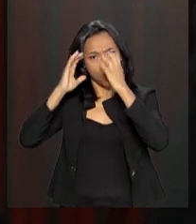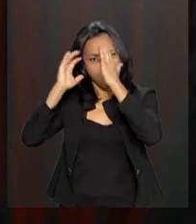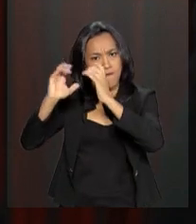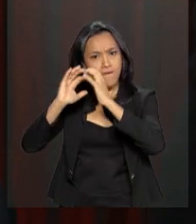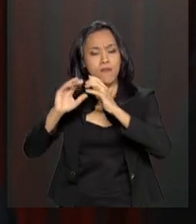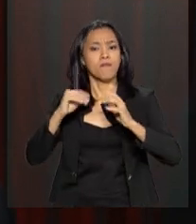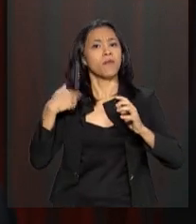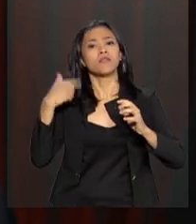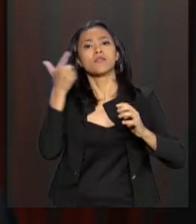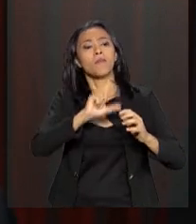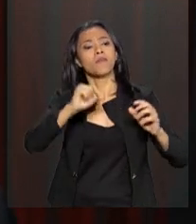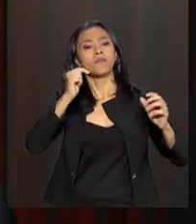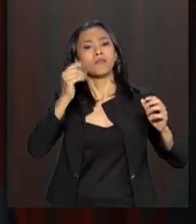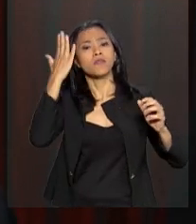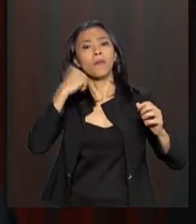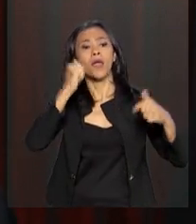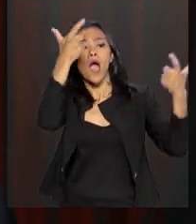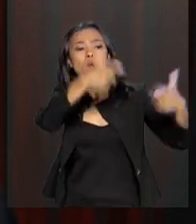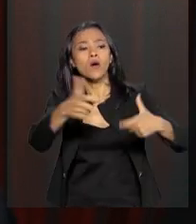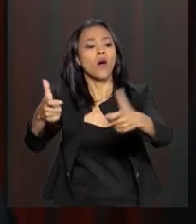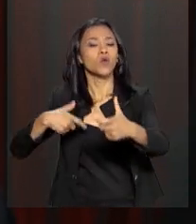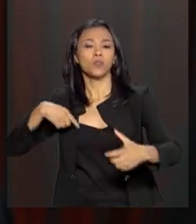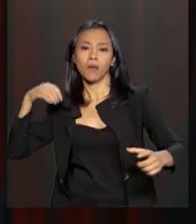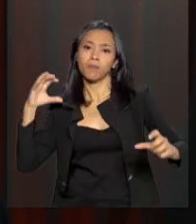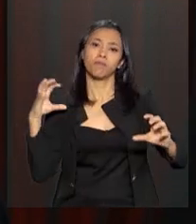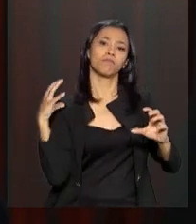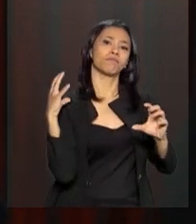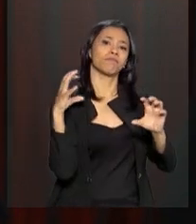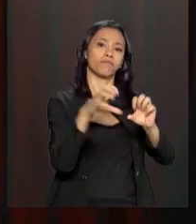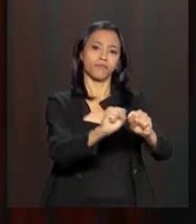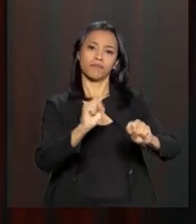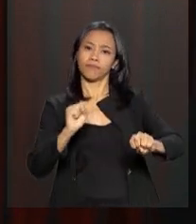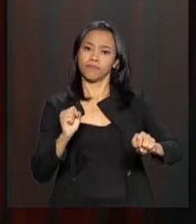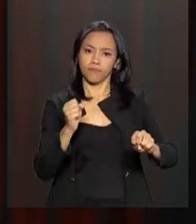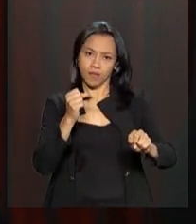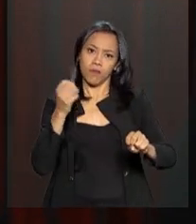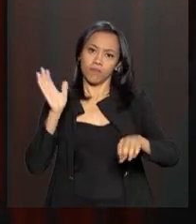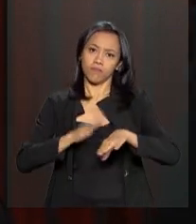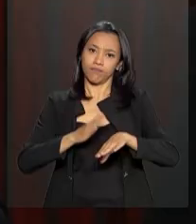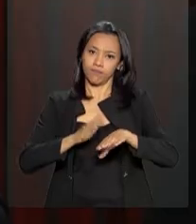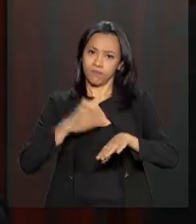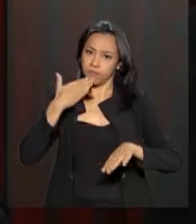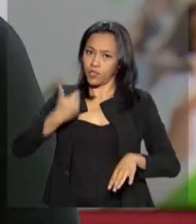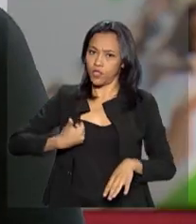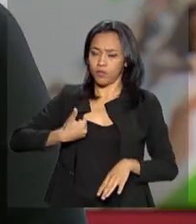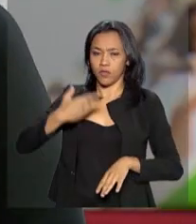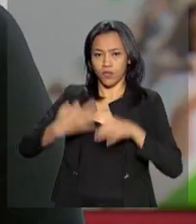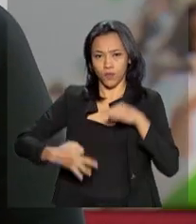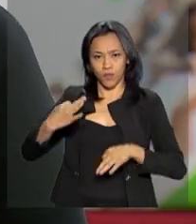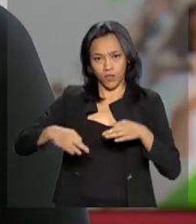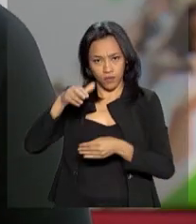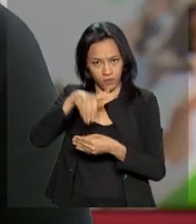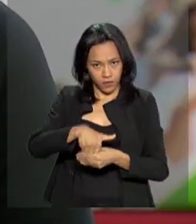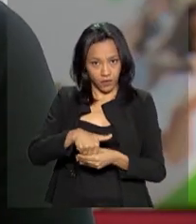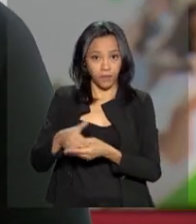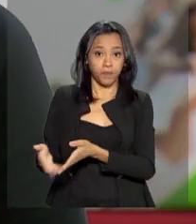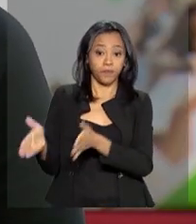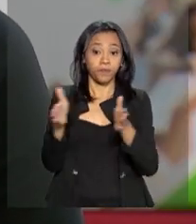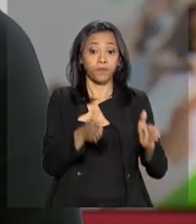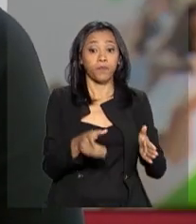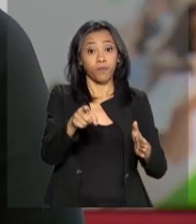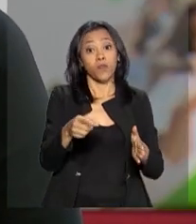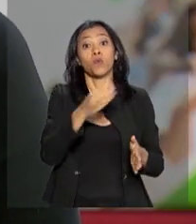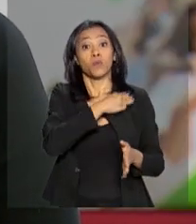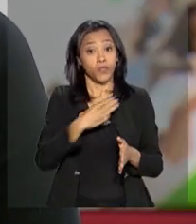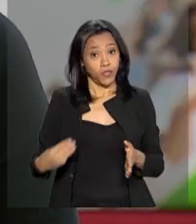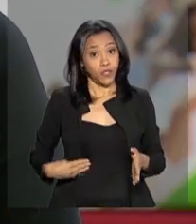brasil em qualquer lugar no mundo nós vamos chegar por requisição da justiça eleitoral o ministro a um jogo uma fez ainda